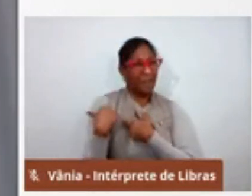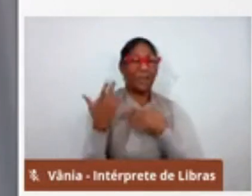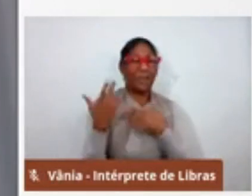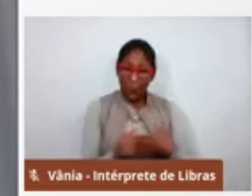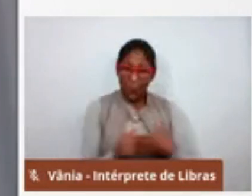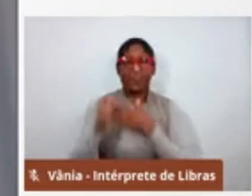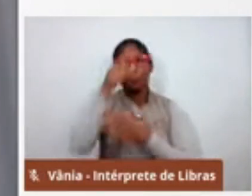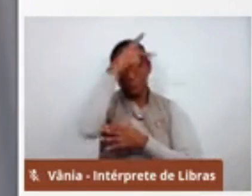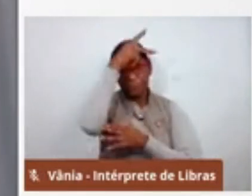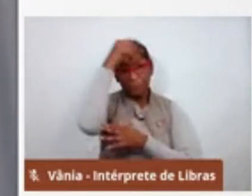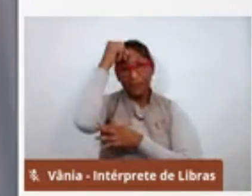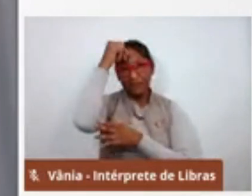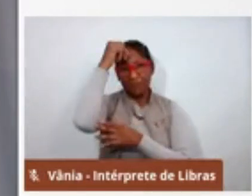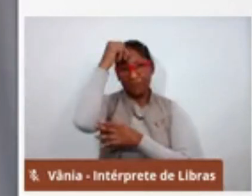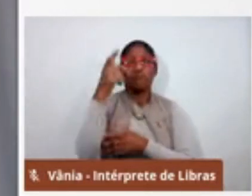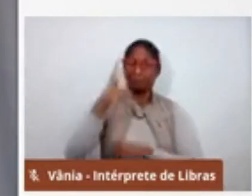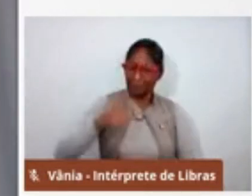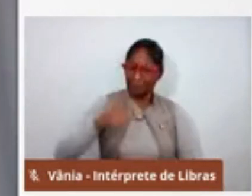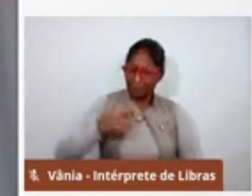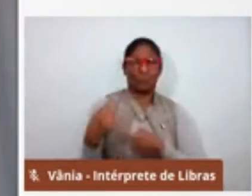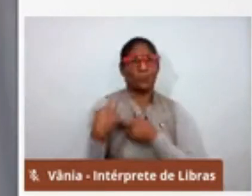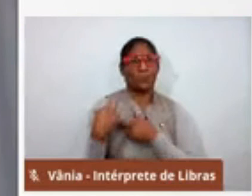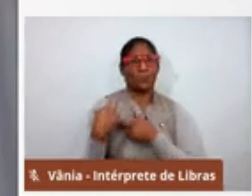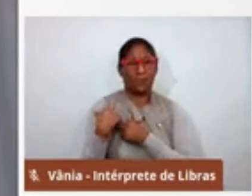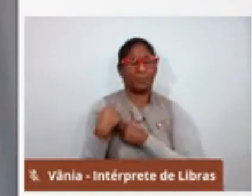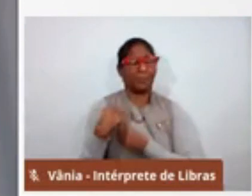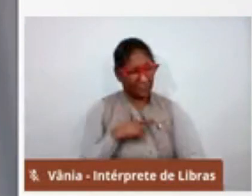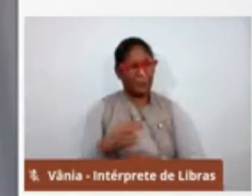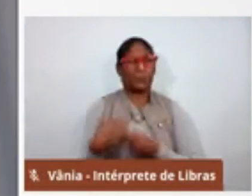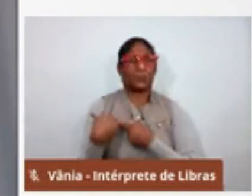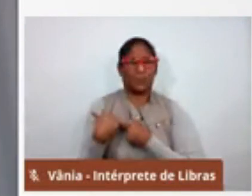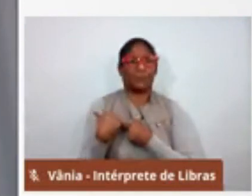prefeitos não são irresponsáveis, né, que